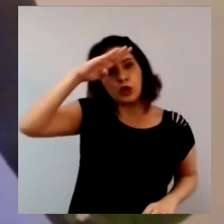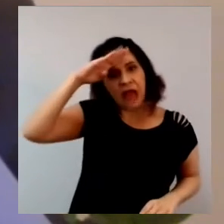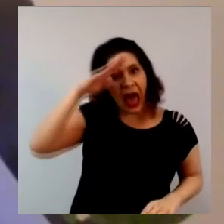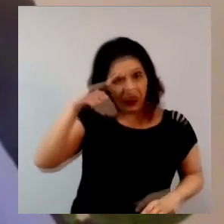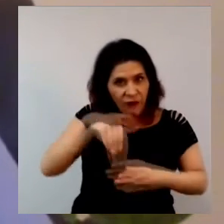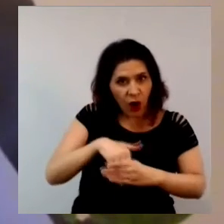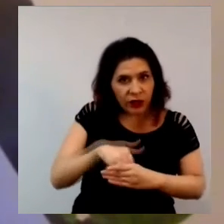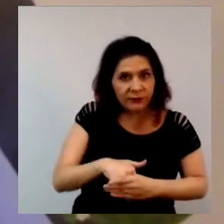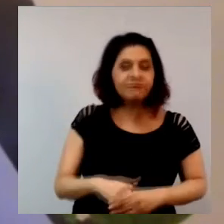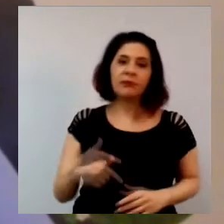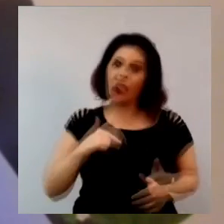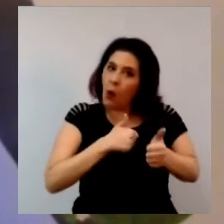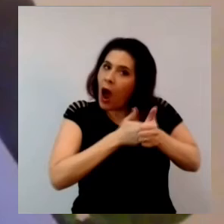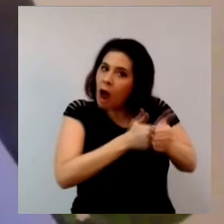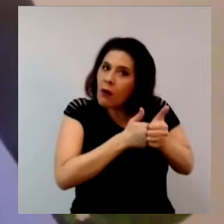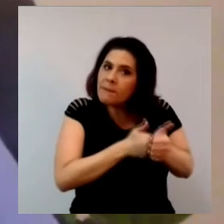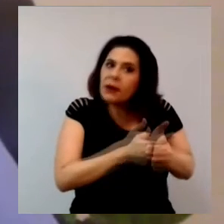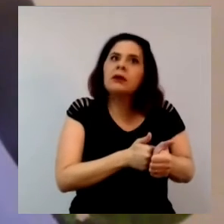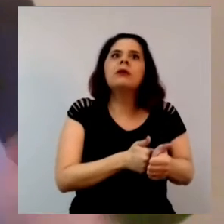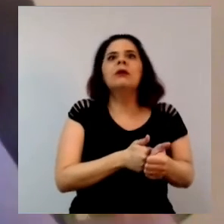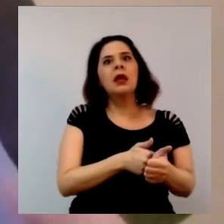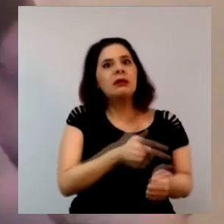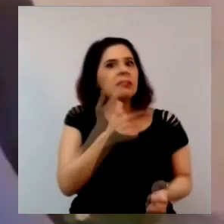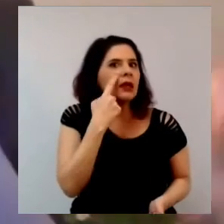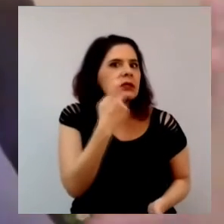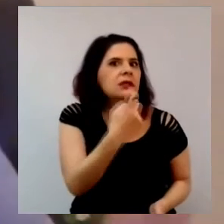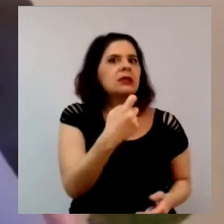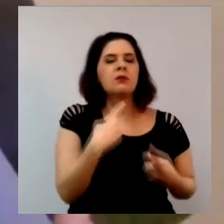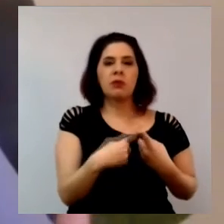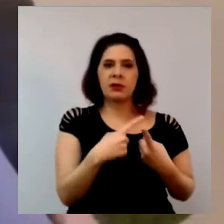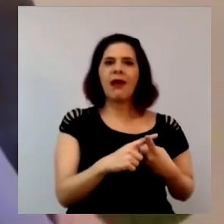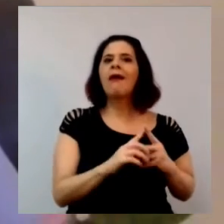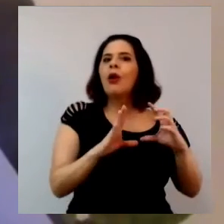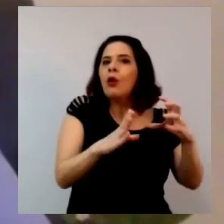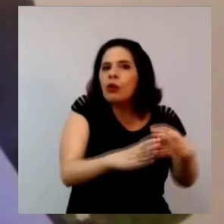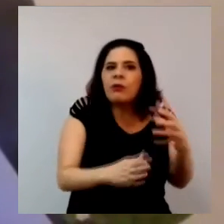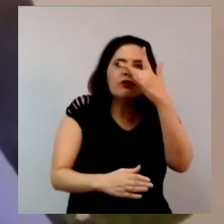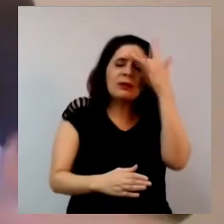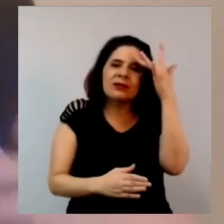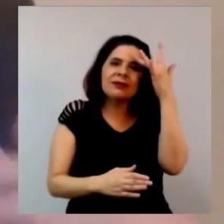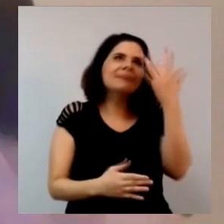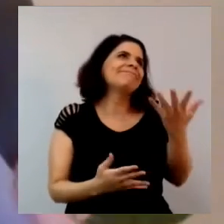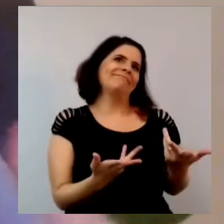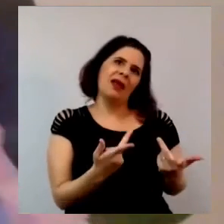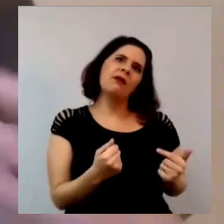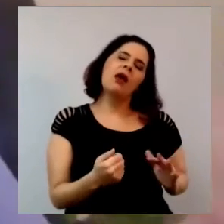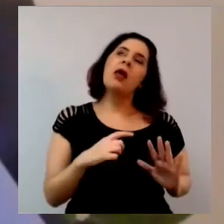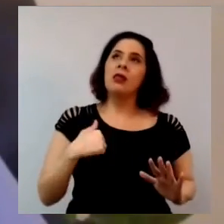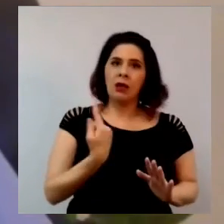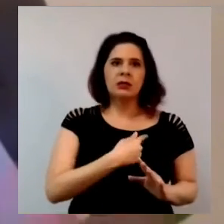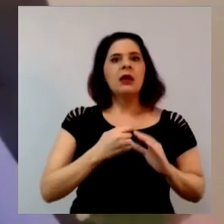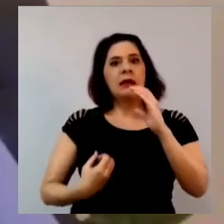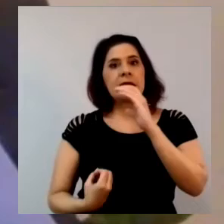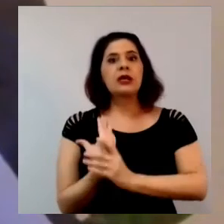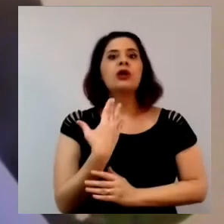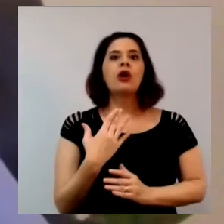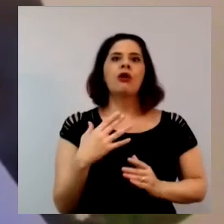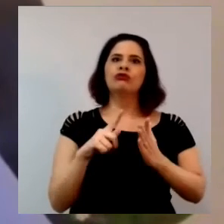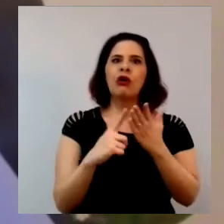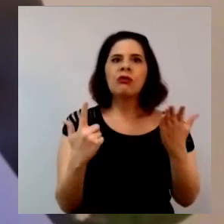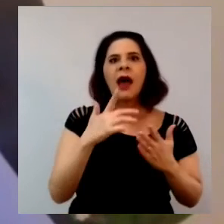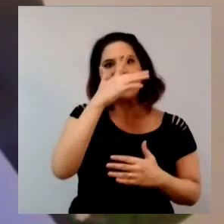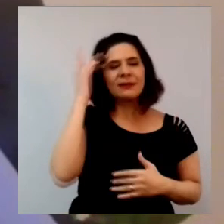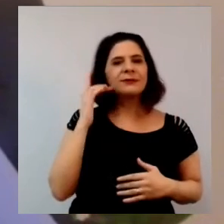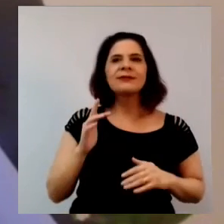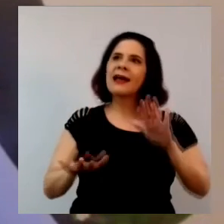super interessante e acho as pessoas muito... É incrível, você cria um jornal, imaginando nessas pessoas, as pessoas vão lá e elas existem, é muito sensacional